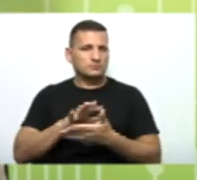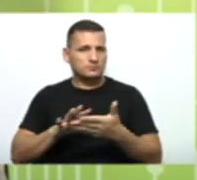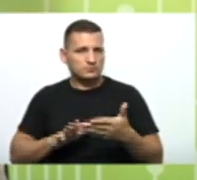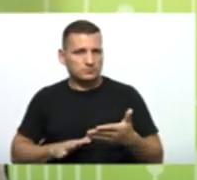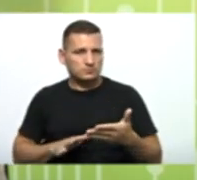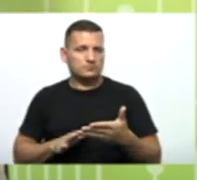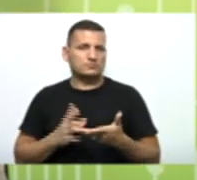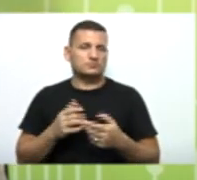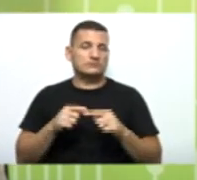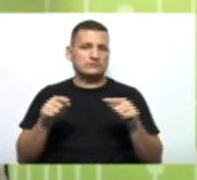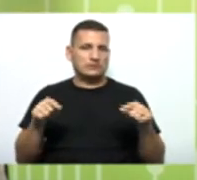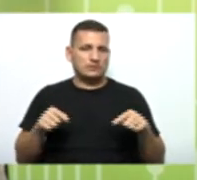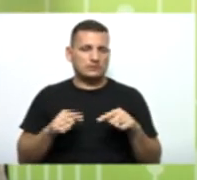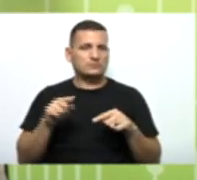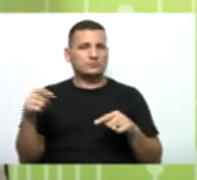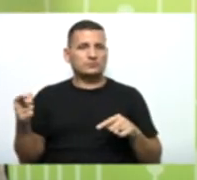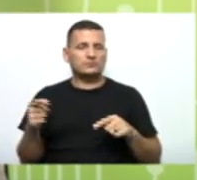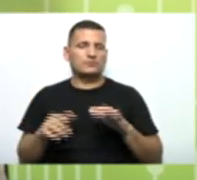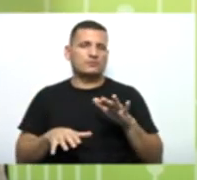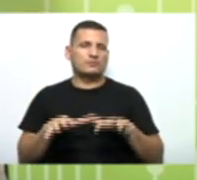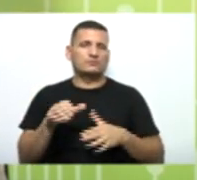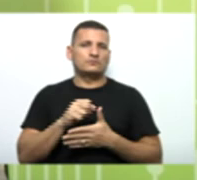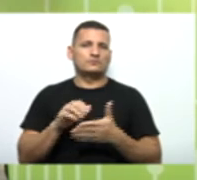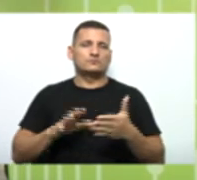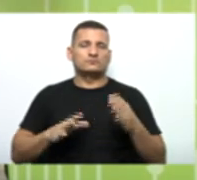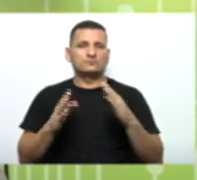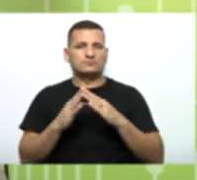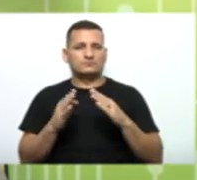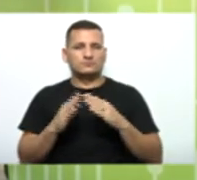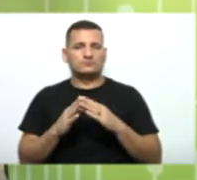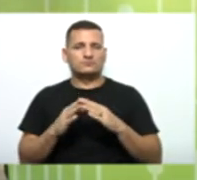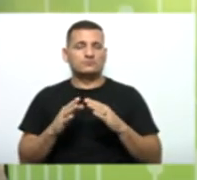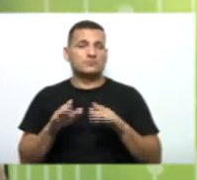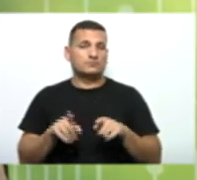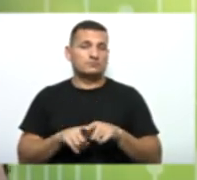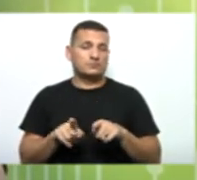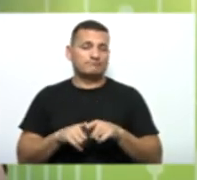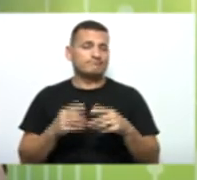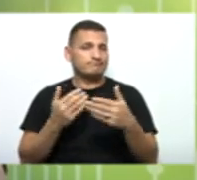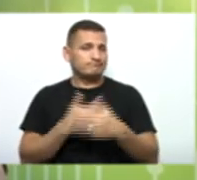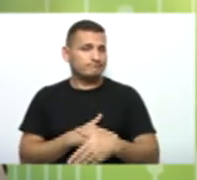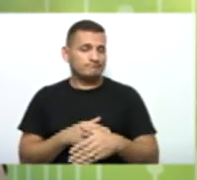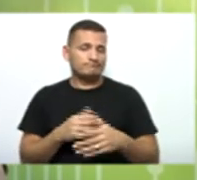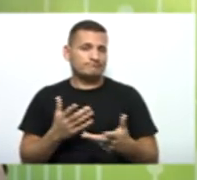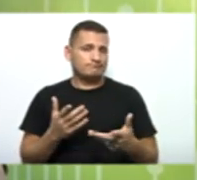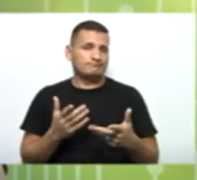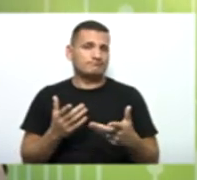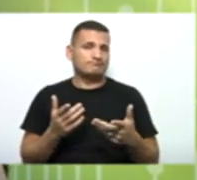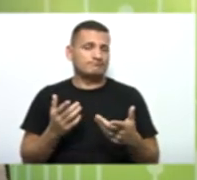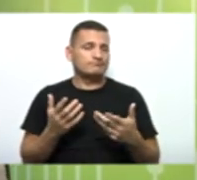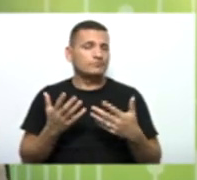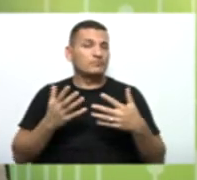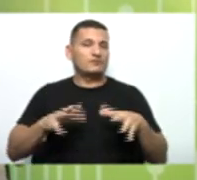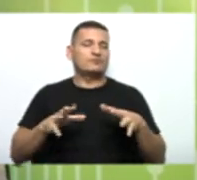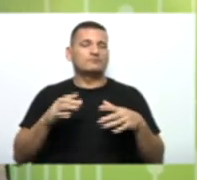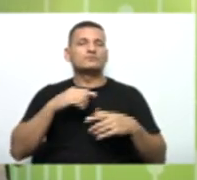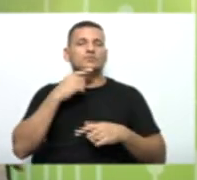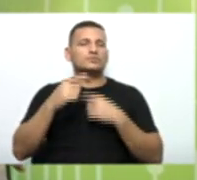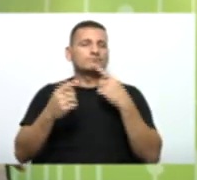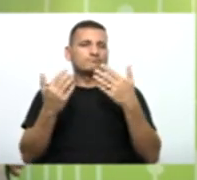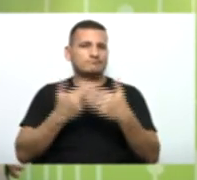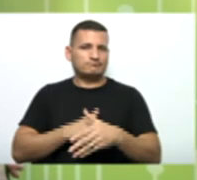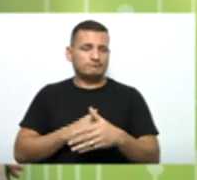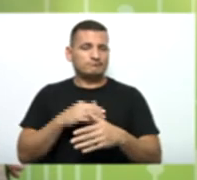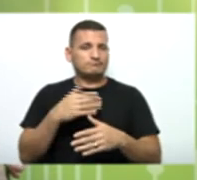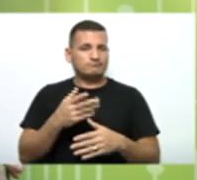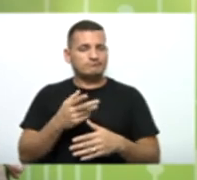de sala, que vão ter lá no final, talvez nas atividades de percurso, e o pior, na prova. Ninguém quer ficar com dúvida na prova, pessoal. Volto a falar, a prova